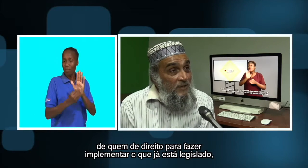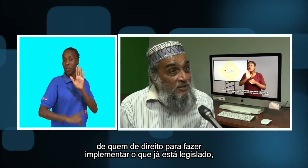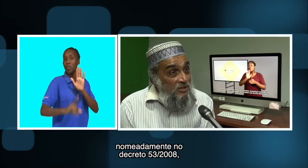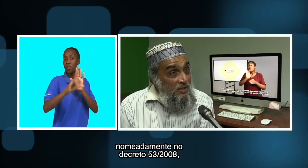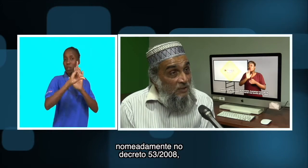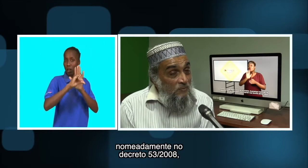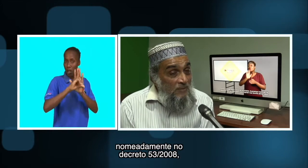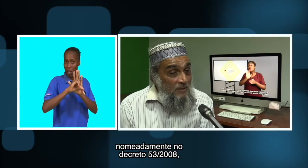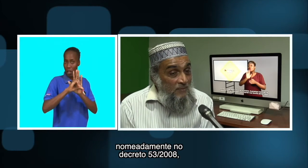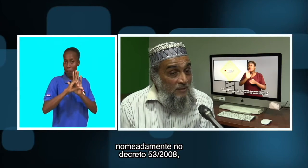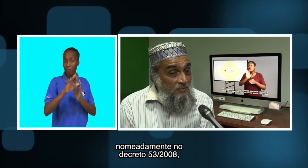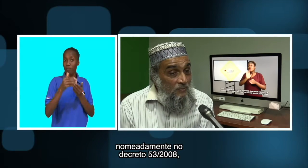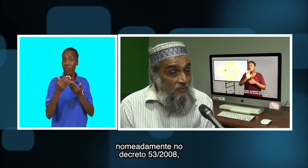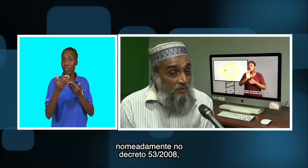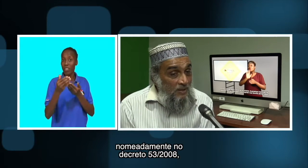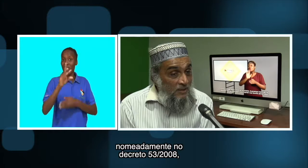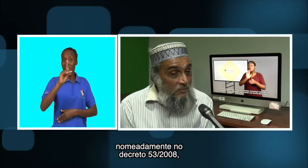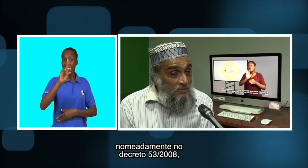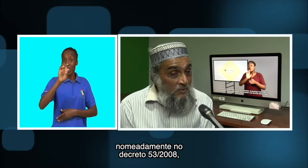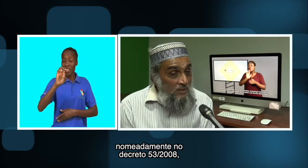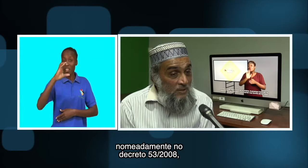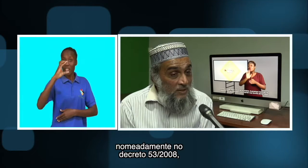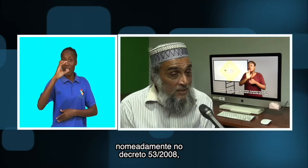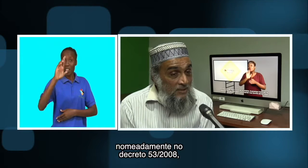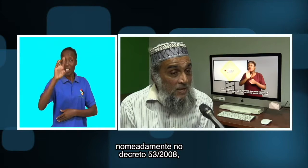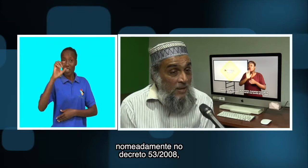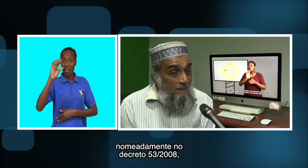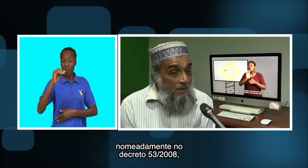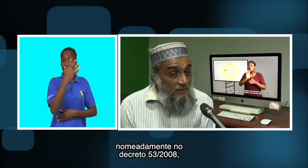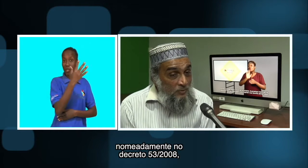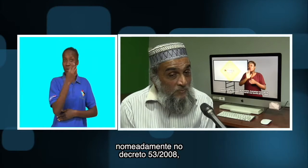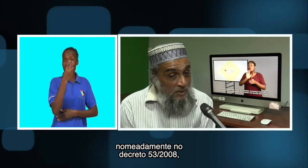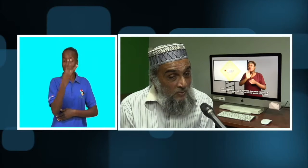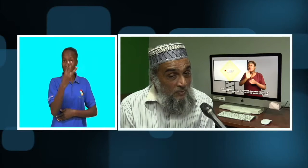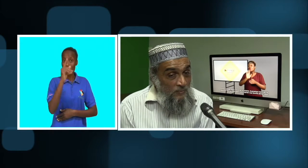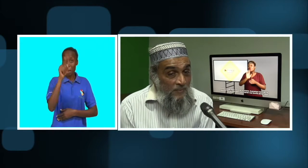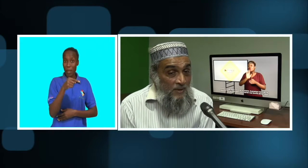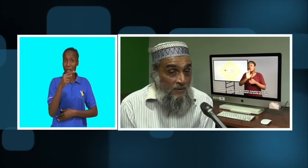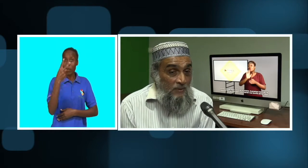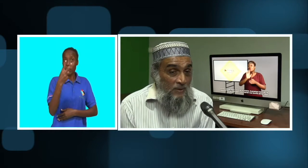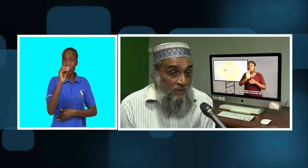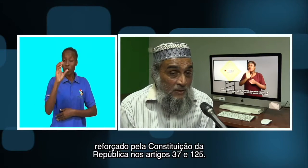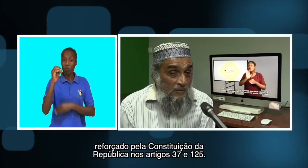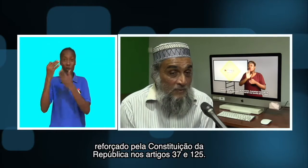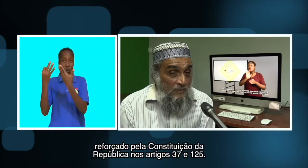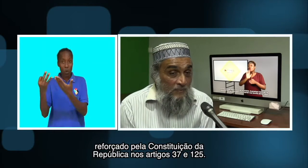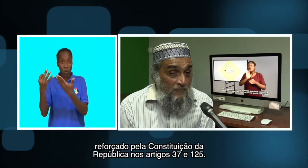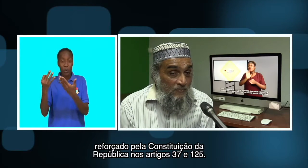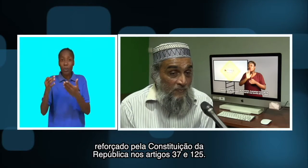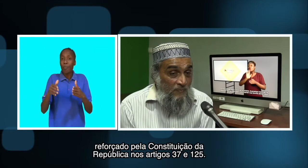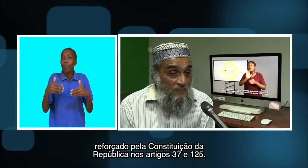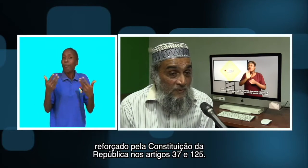legislado, nomeadamente no decreto 53 barra 2008 e